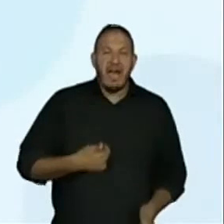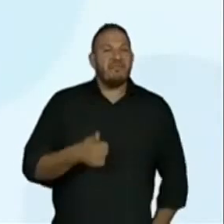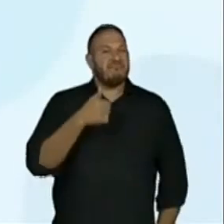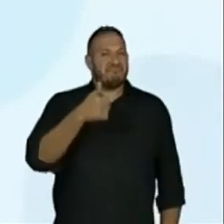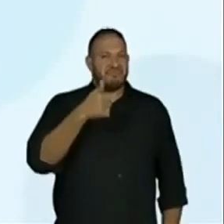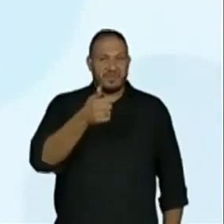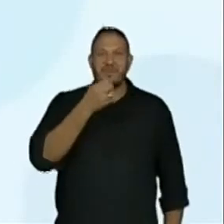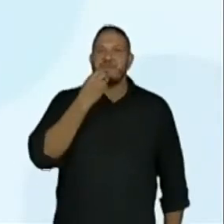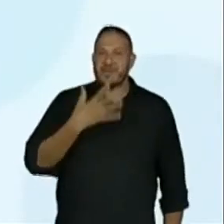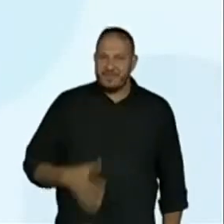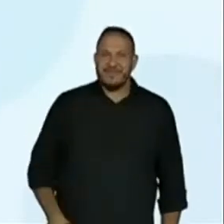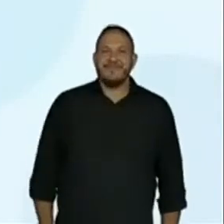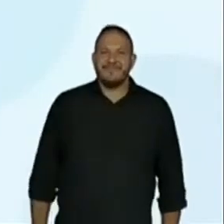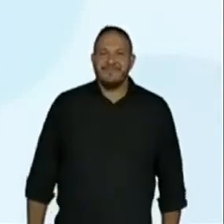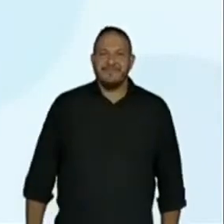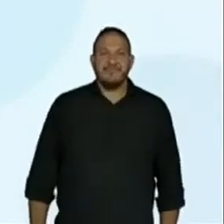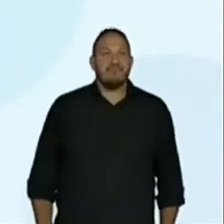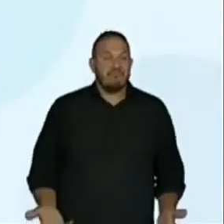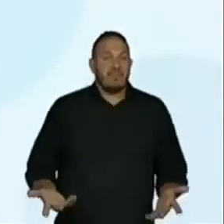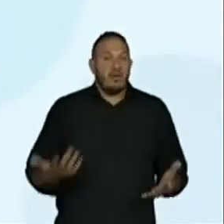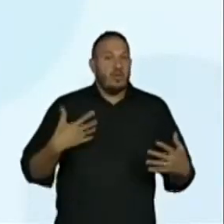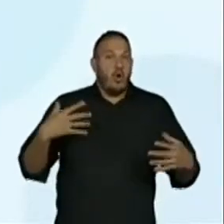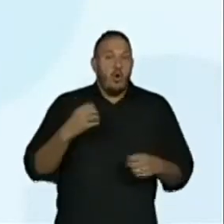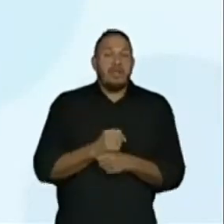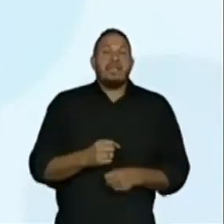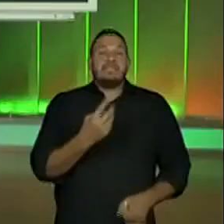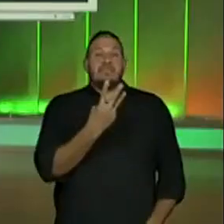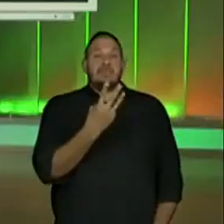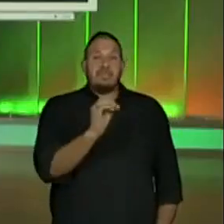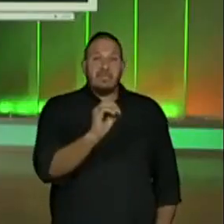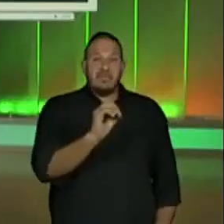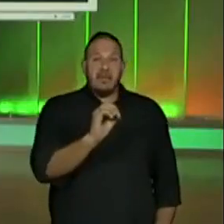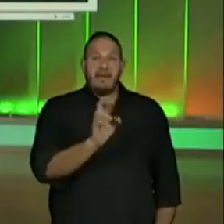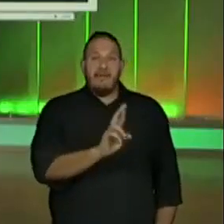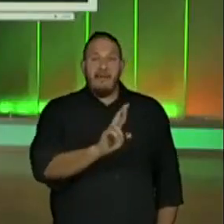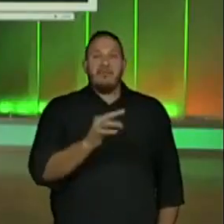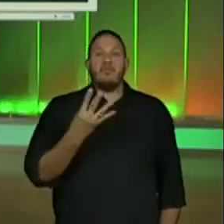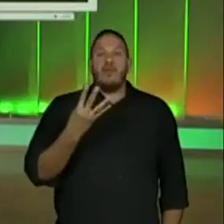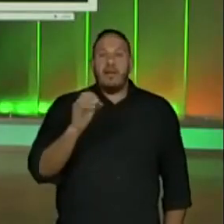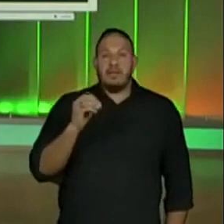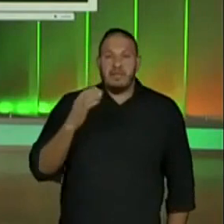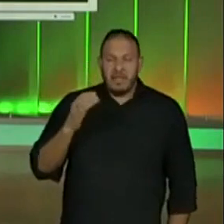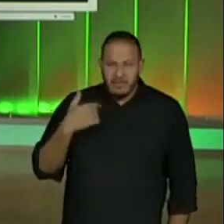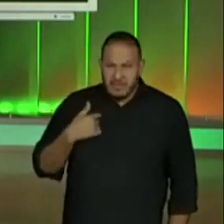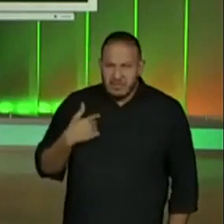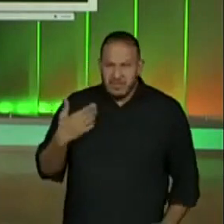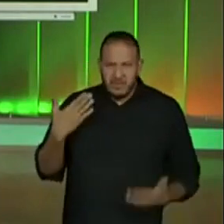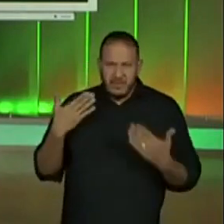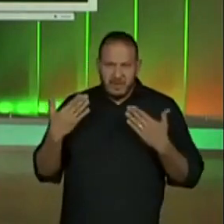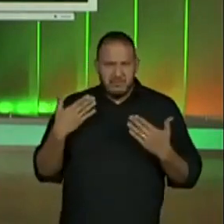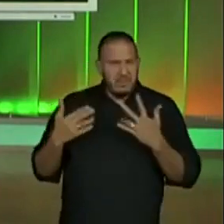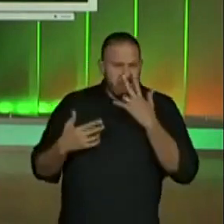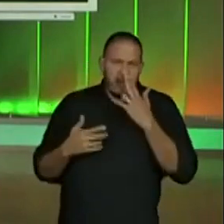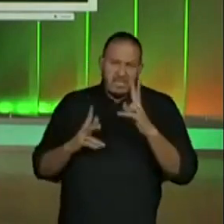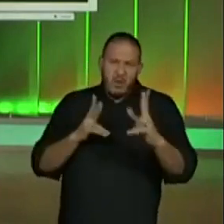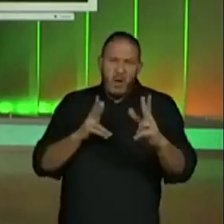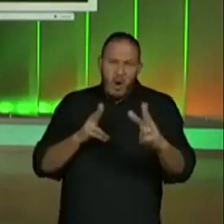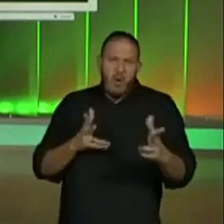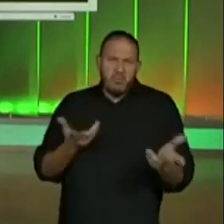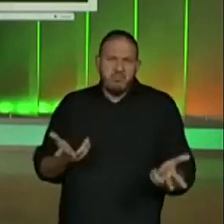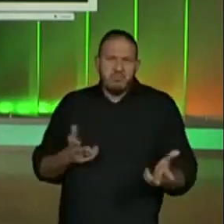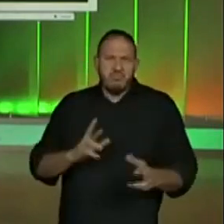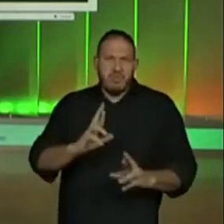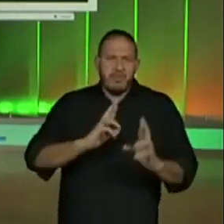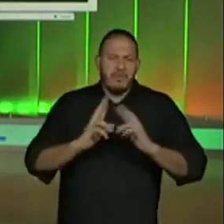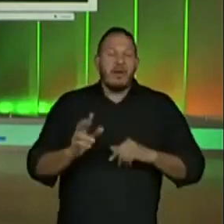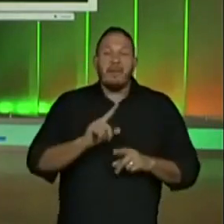bom. Encontrei aqui R$30,40. Vocês conferem? Meu resultado está parecido com o de vocês. Mas vamos